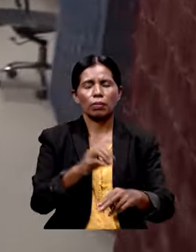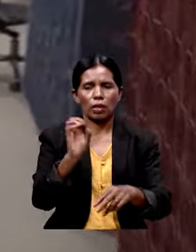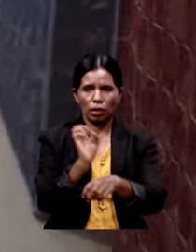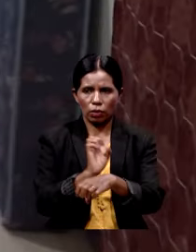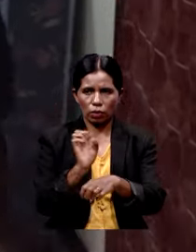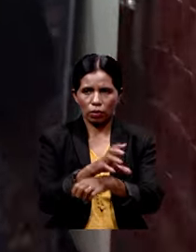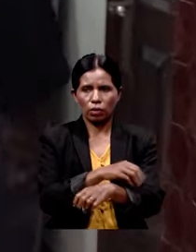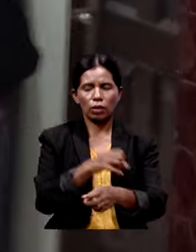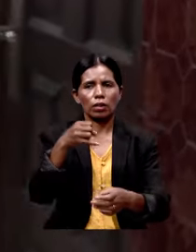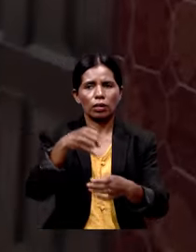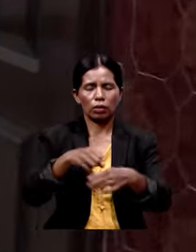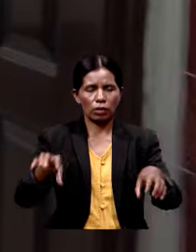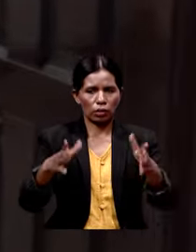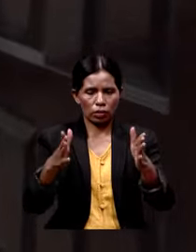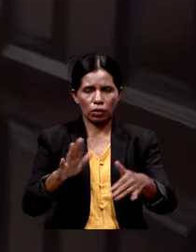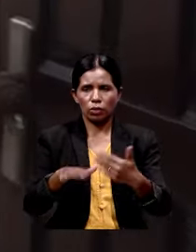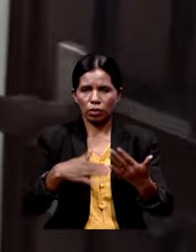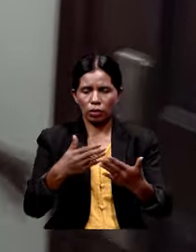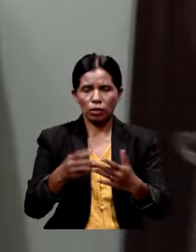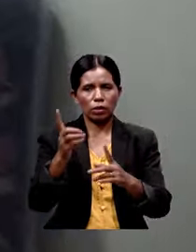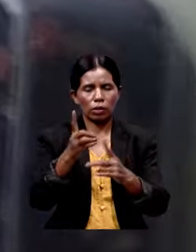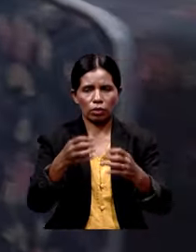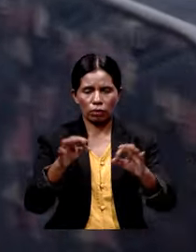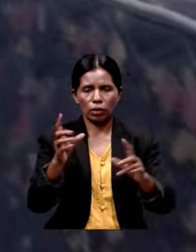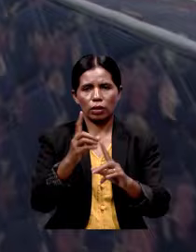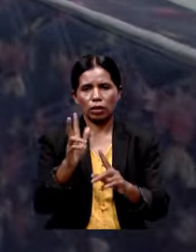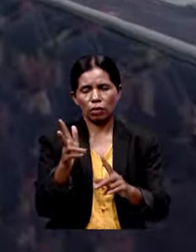econômico, inclui funcionário IFES, nebe termina na ia loron tolun